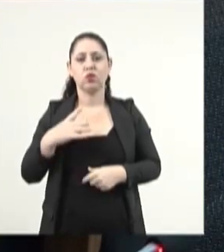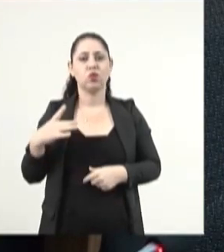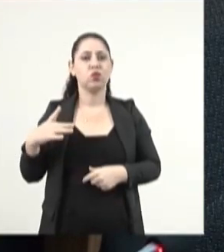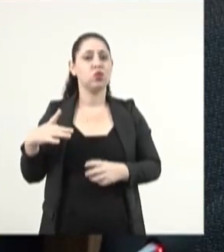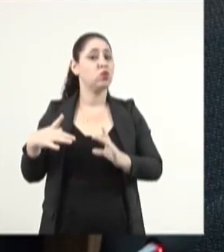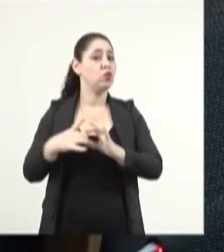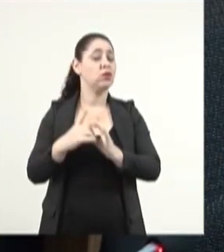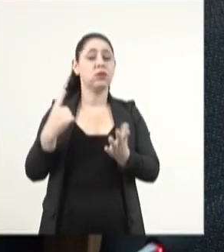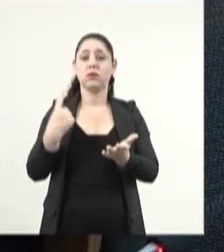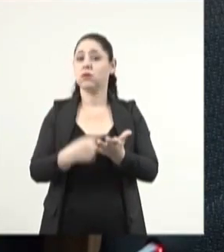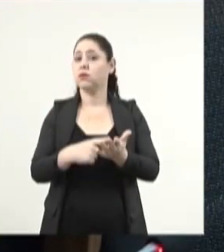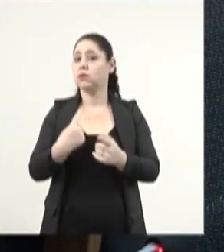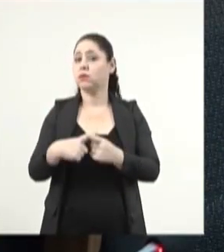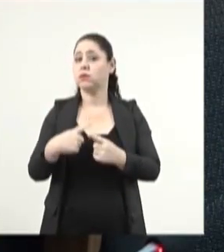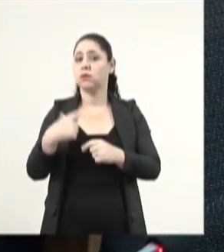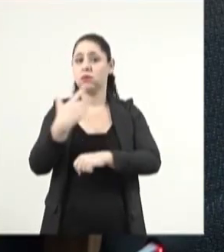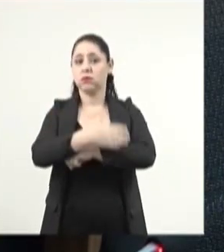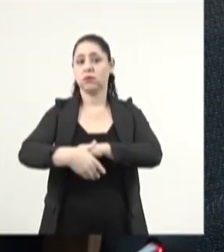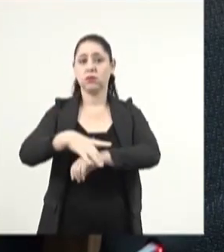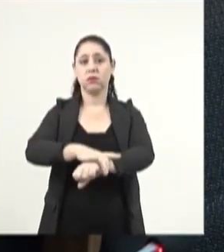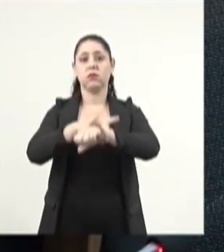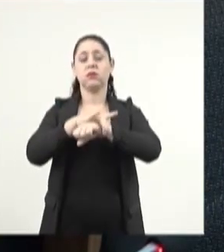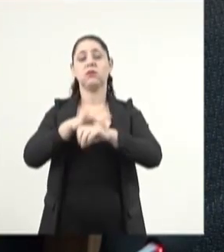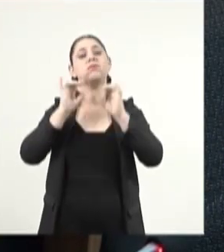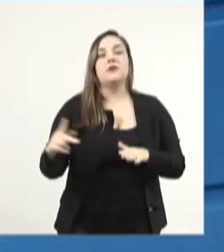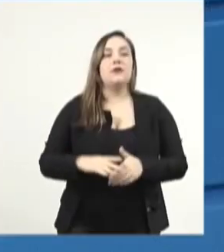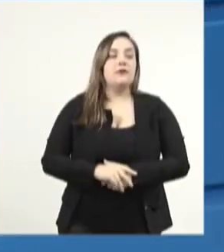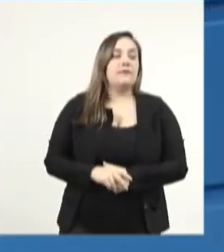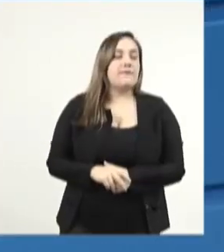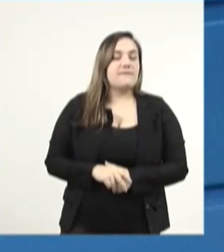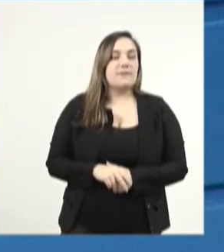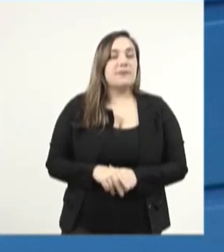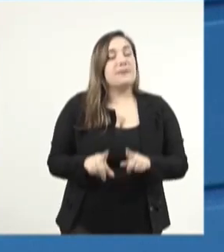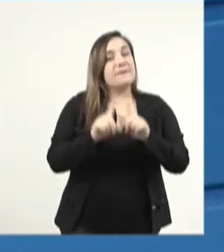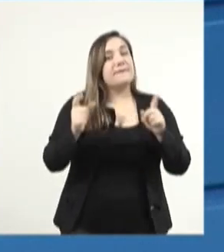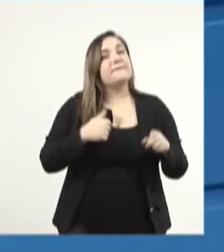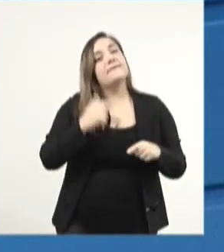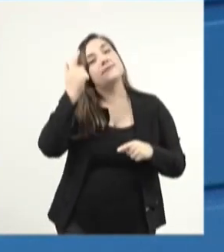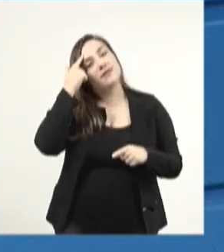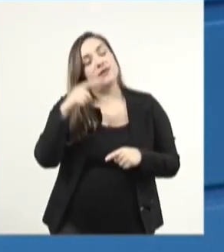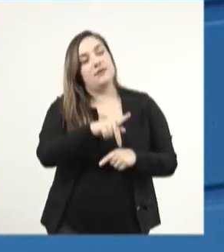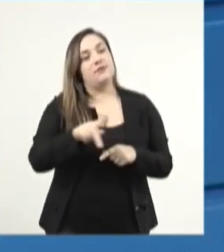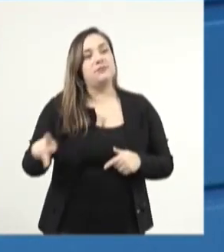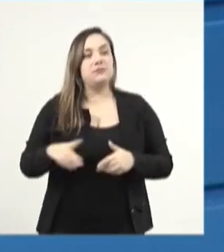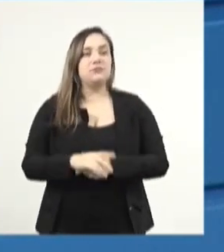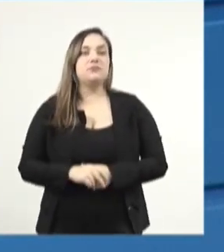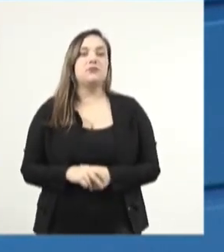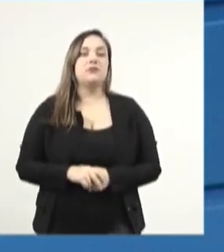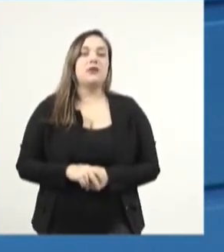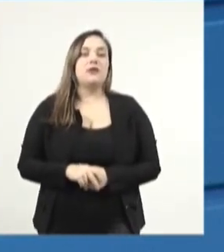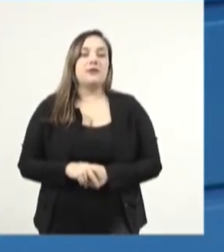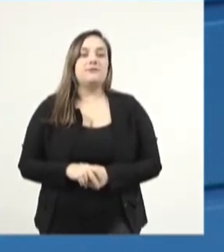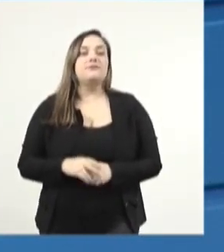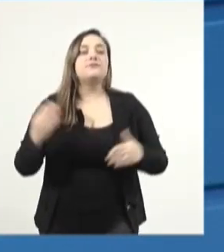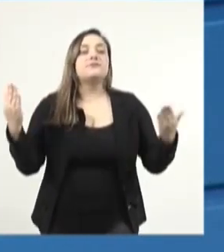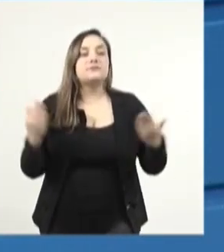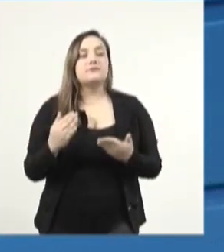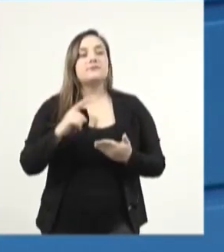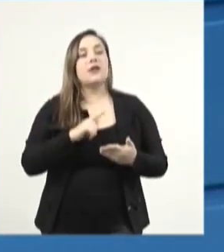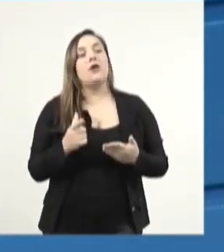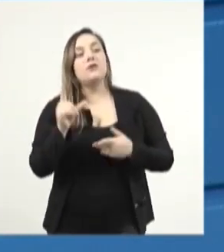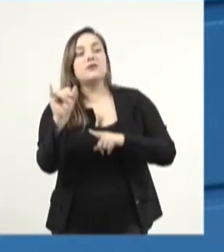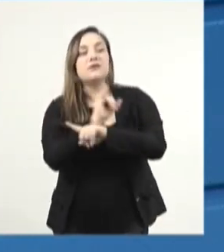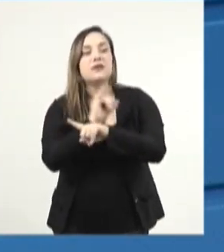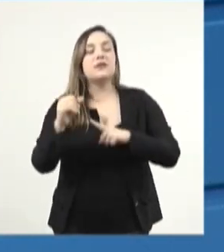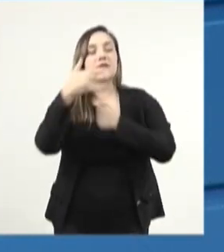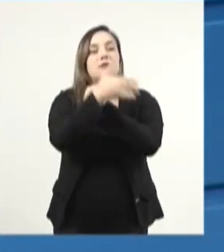consignando para que nós possamos proteger especialmente as mulheres. Mas eu penso, senhor presidente, que a gente cria mais um instrumento